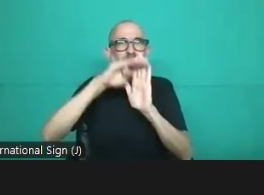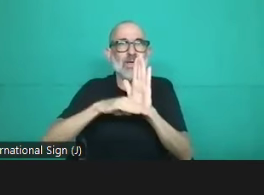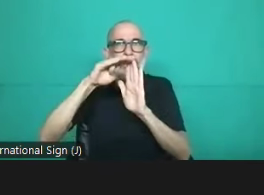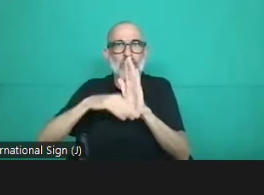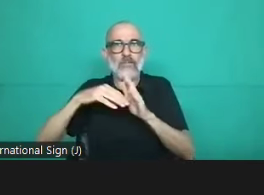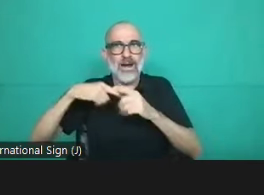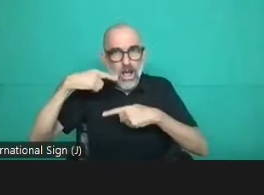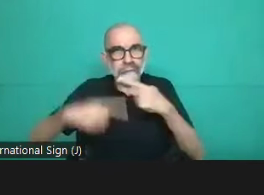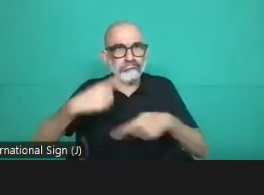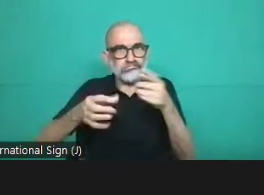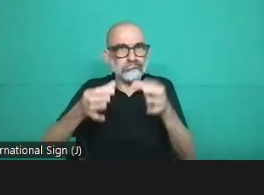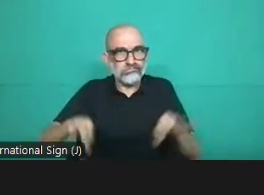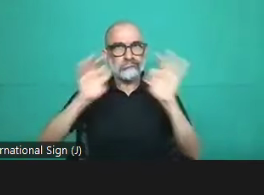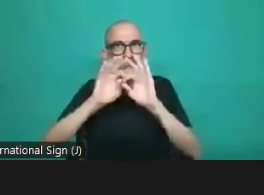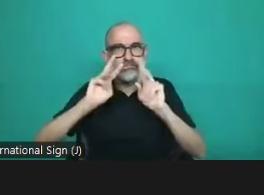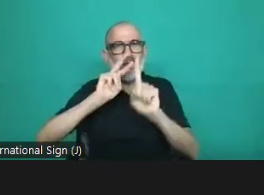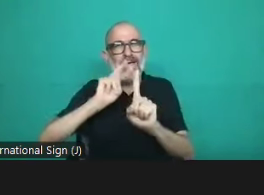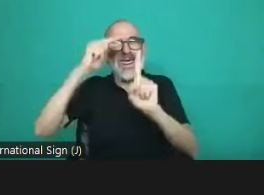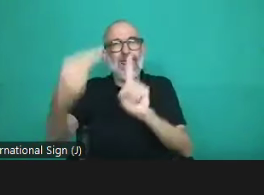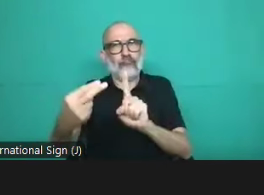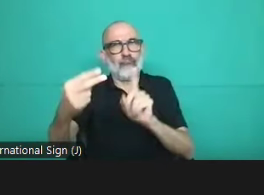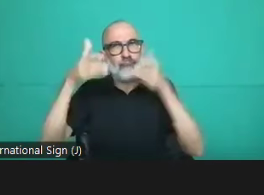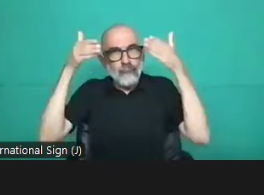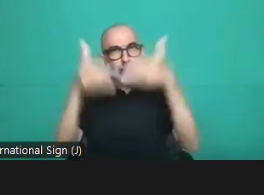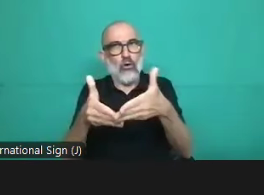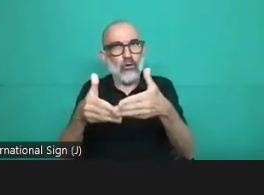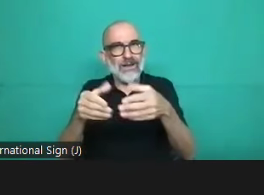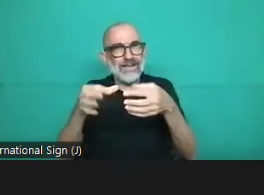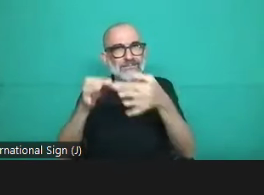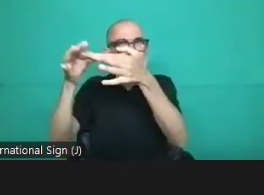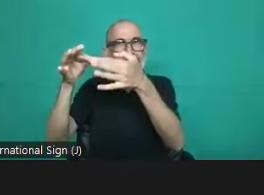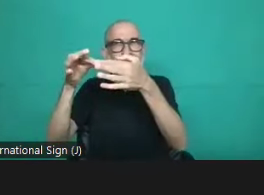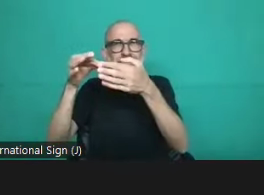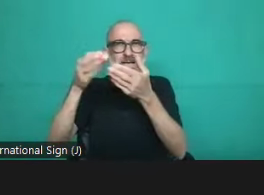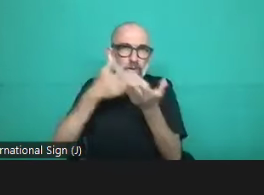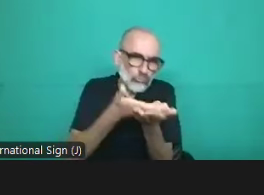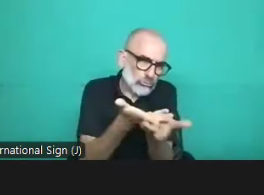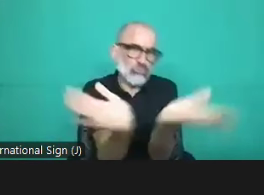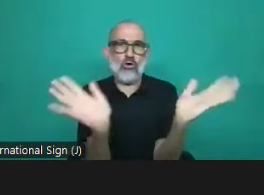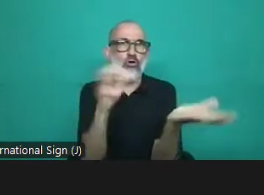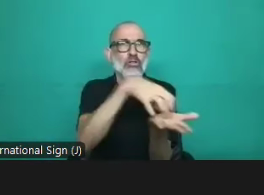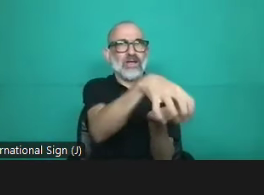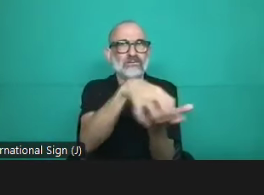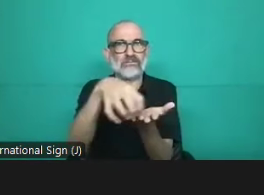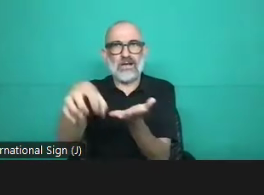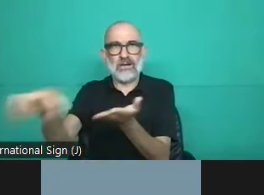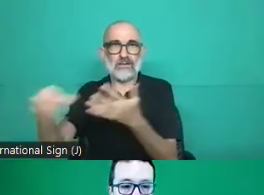mais modernos e com método para que a gente tenha filas mais